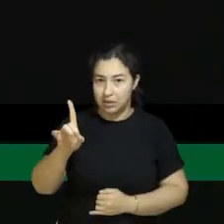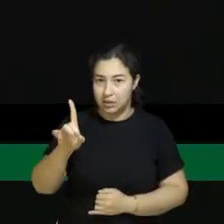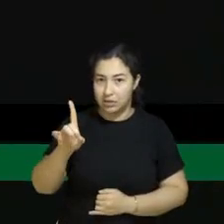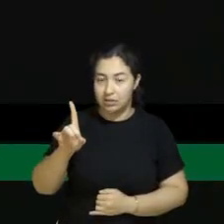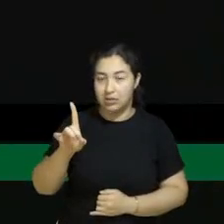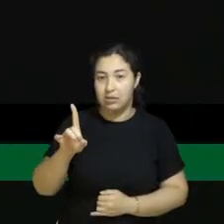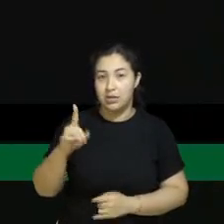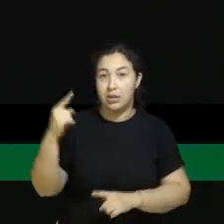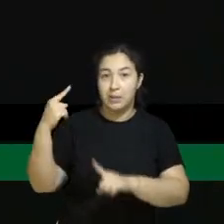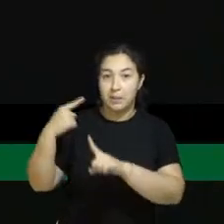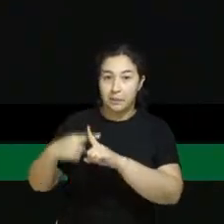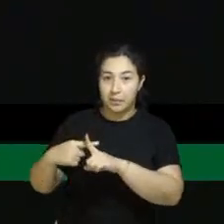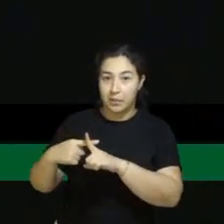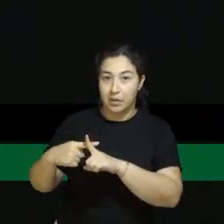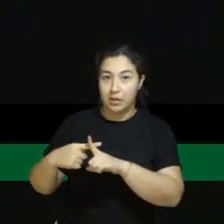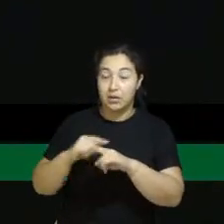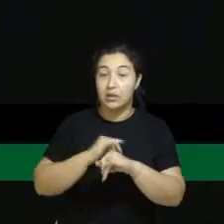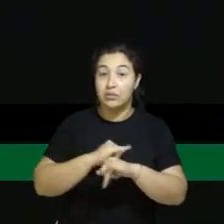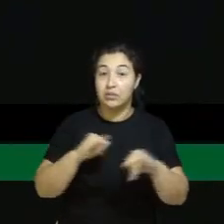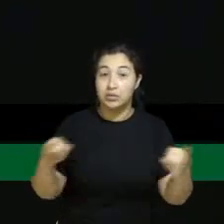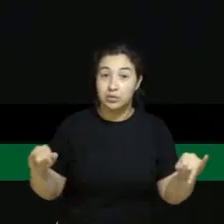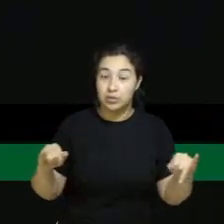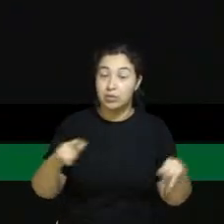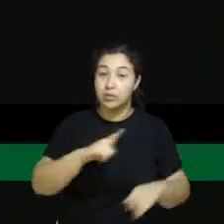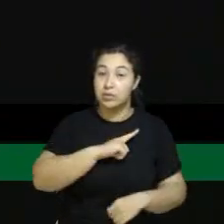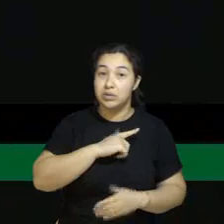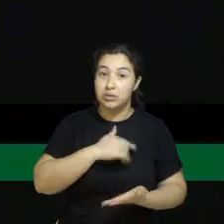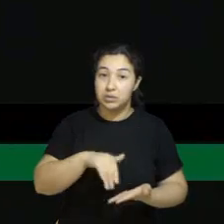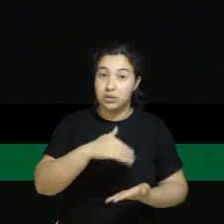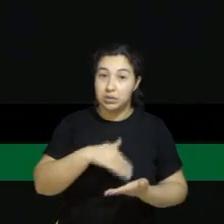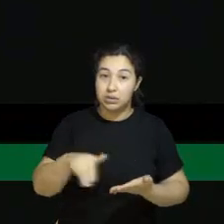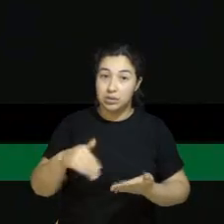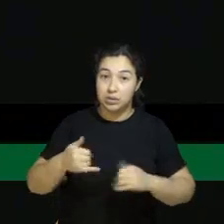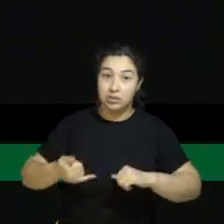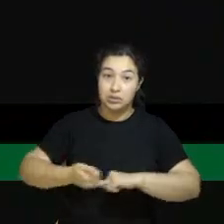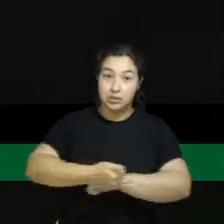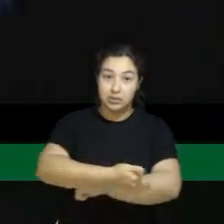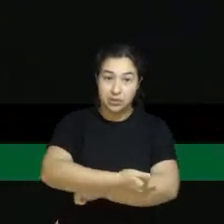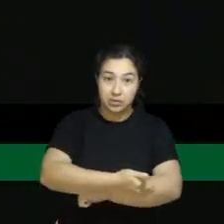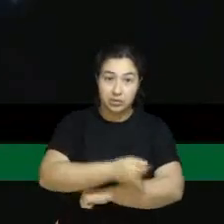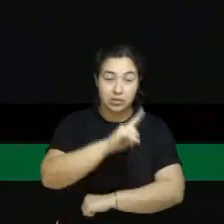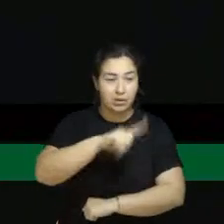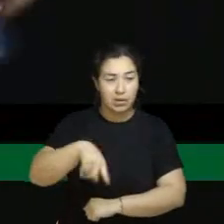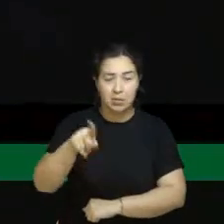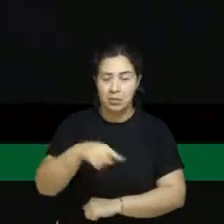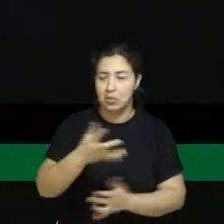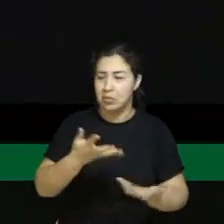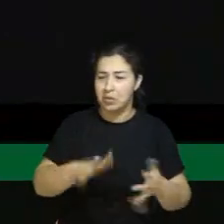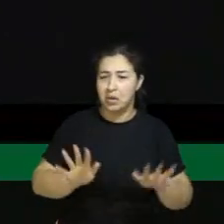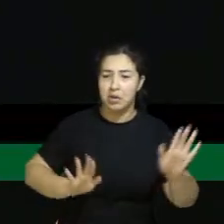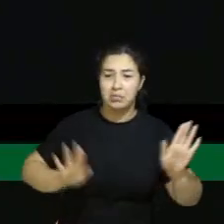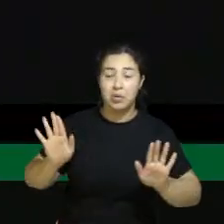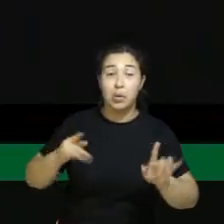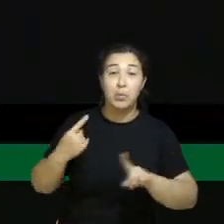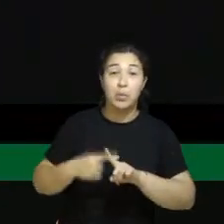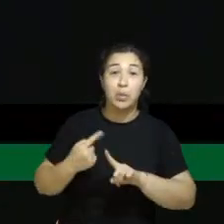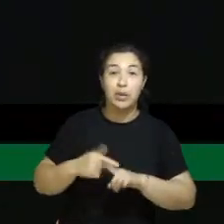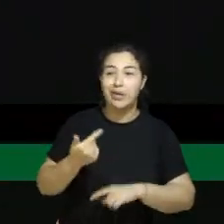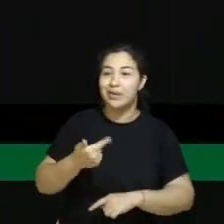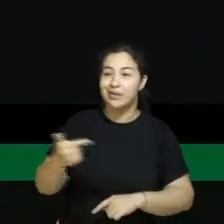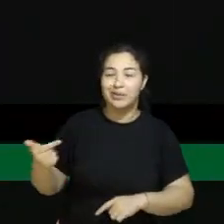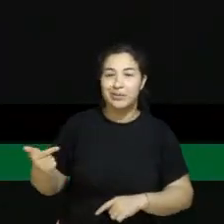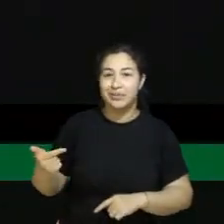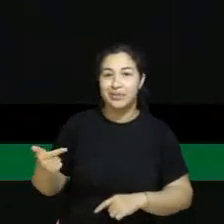jornais, de que a Secretaria de Infraestrutura não fará a licitação porque não tem mais obrigatoriedade por conta da emenda